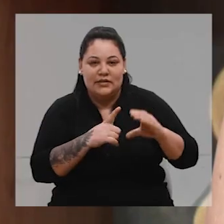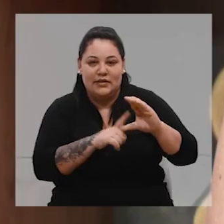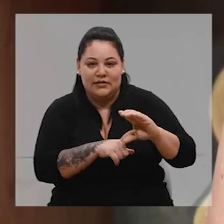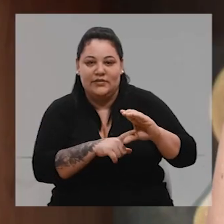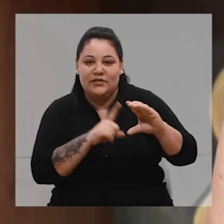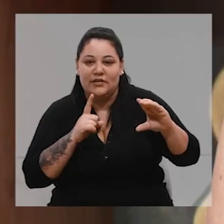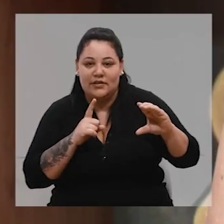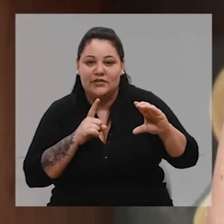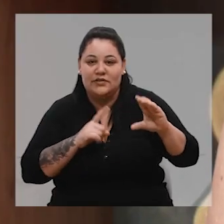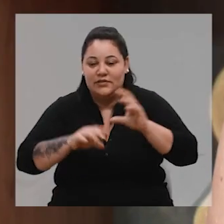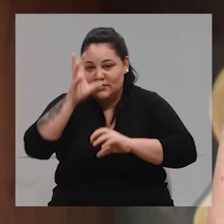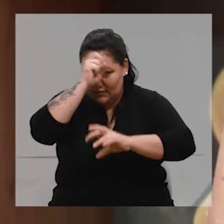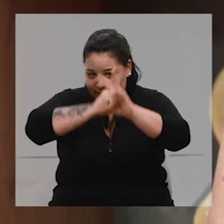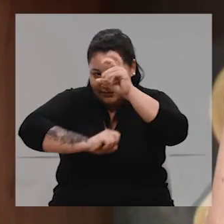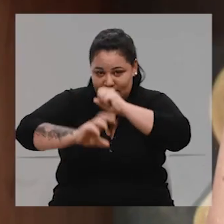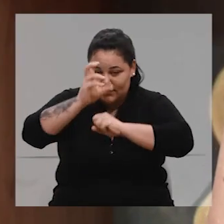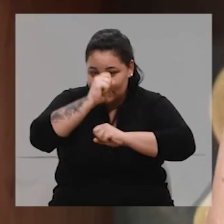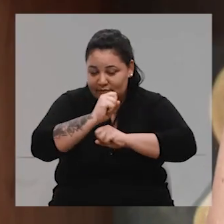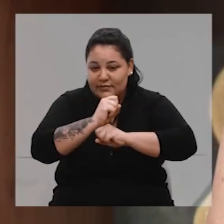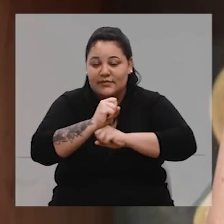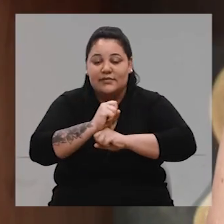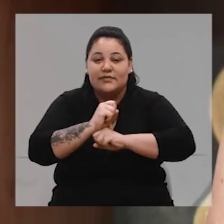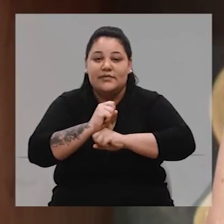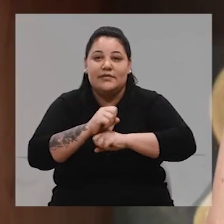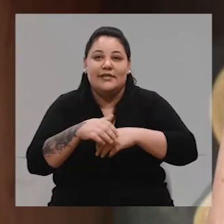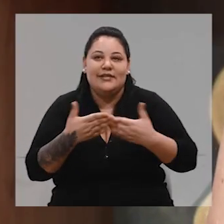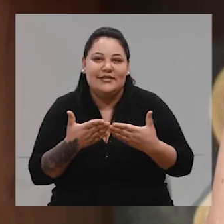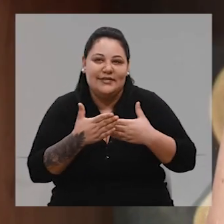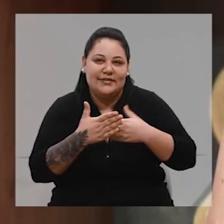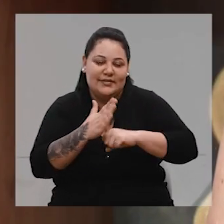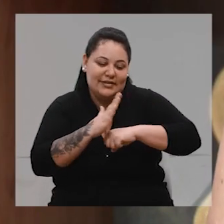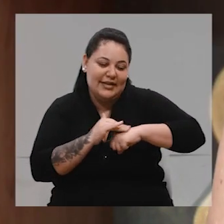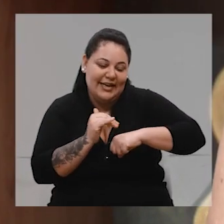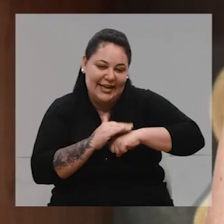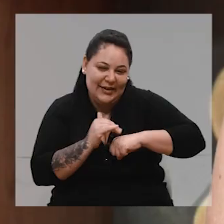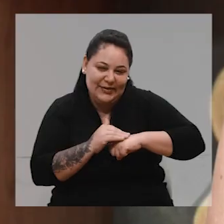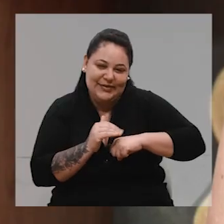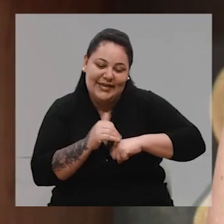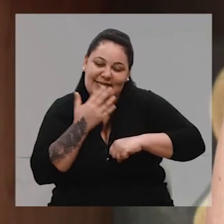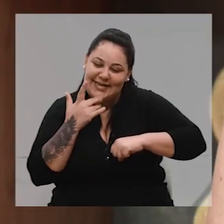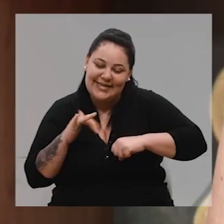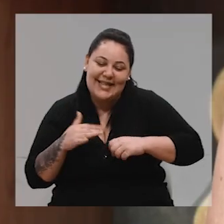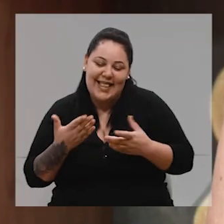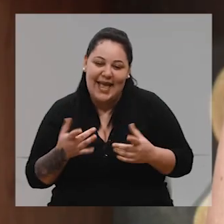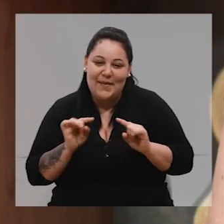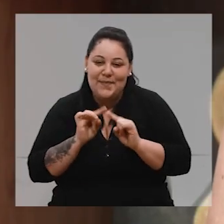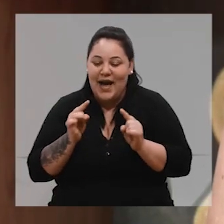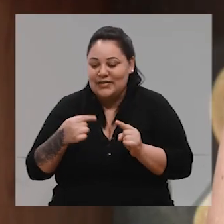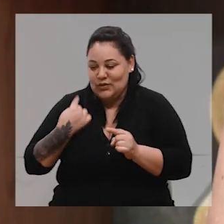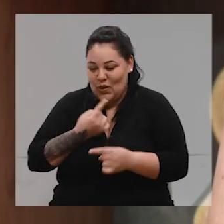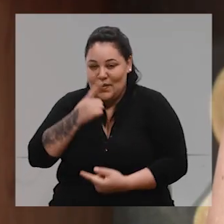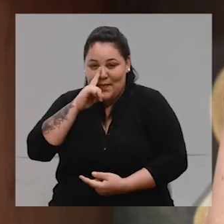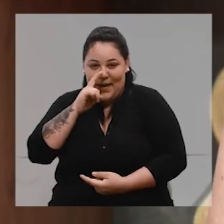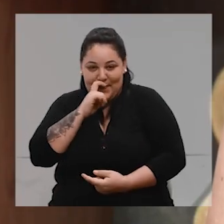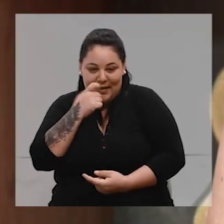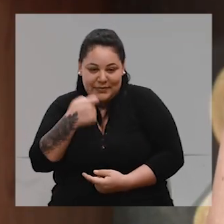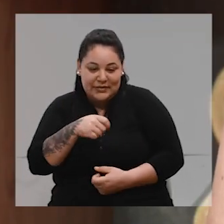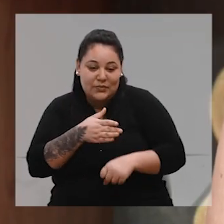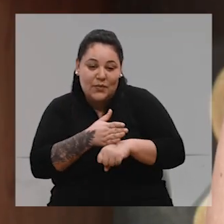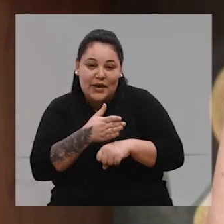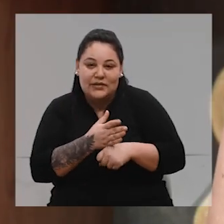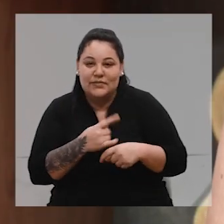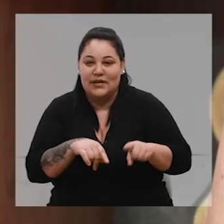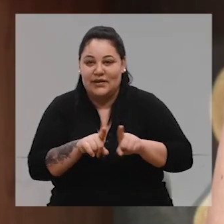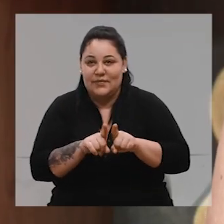que criar uma certa independência para o aprendizado, né? Eles são uns queridos, assim, mas a gente tem